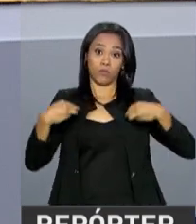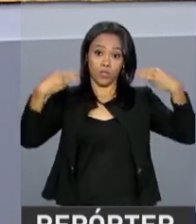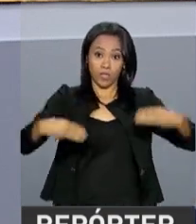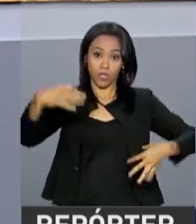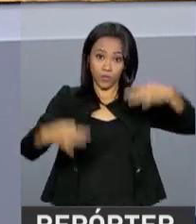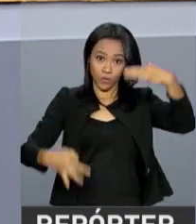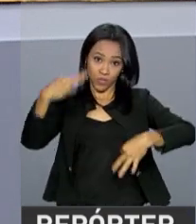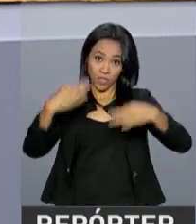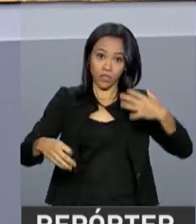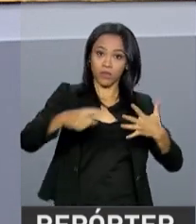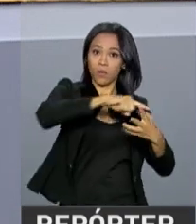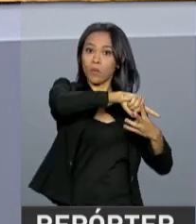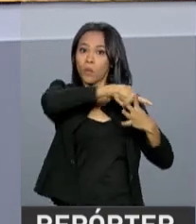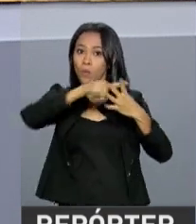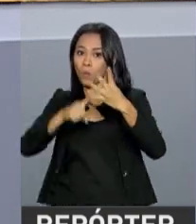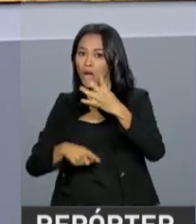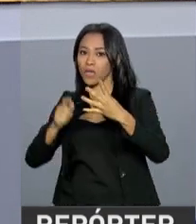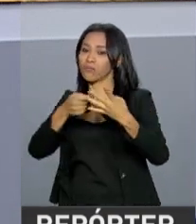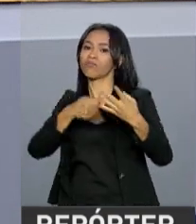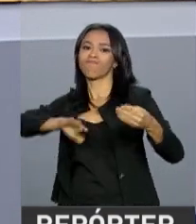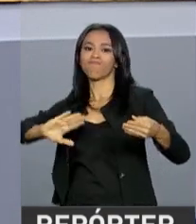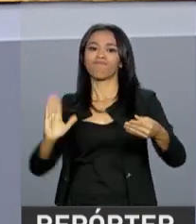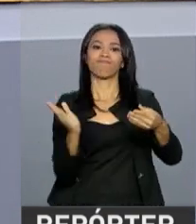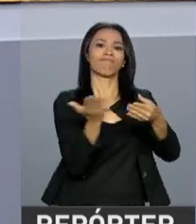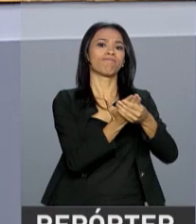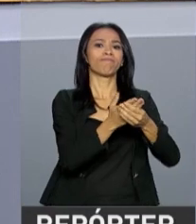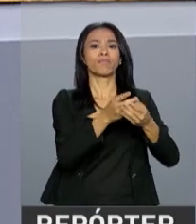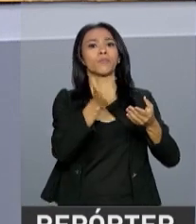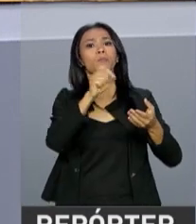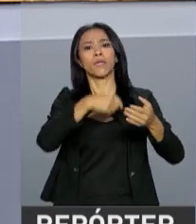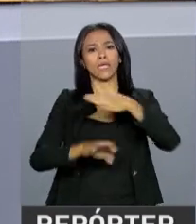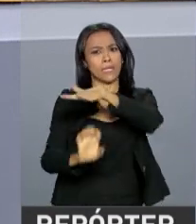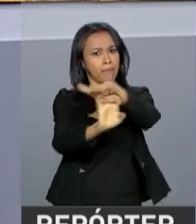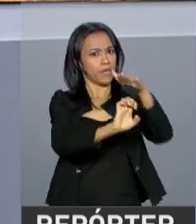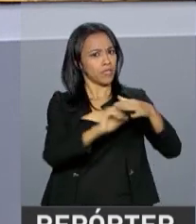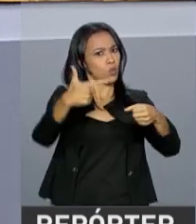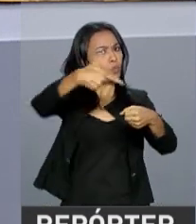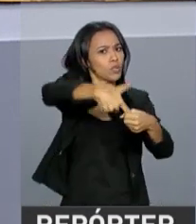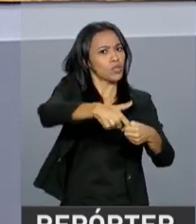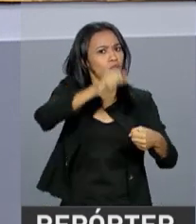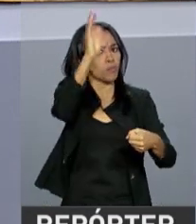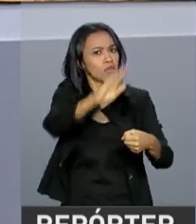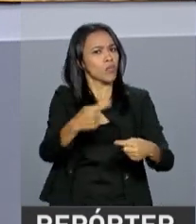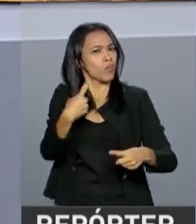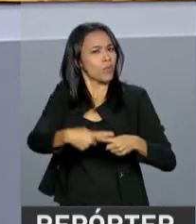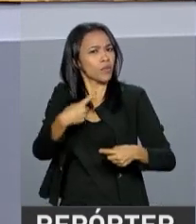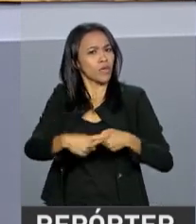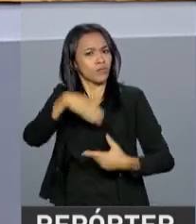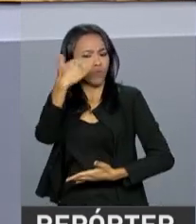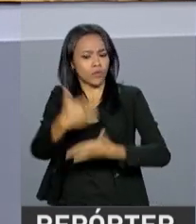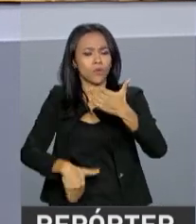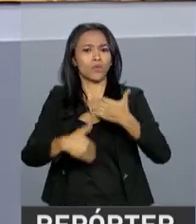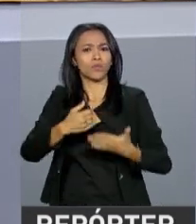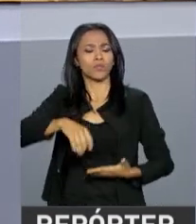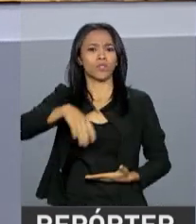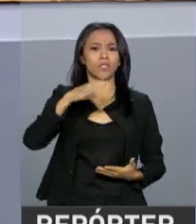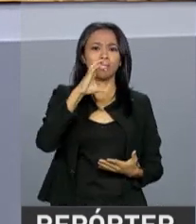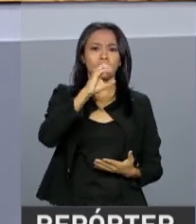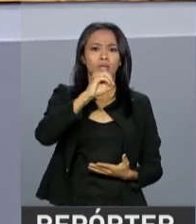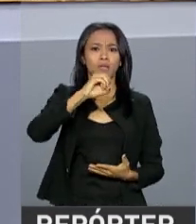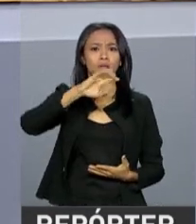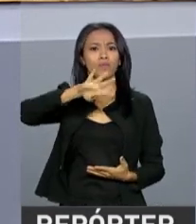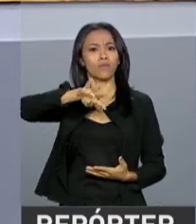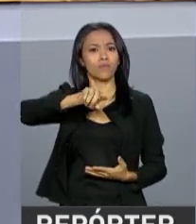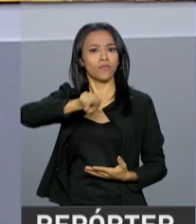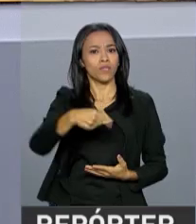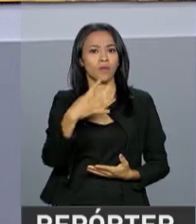quatro principais distribuidoras de combustíveis do país o governo quer saber por que o desconto de 46 centavos no preço do